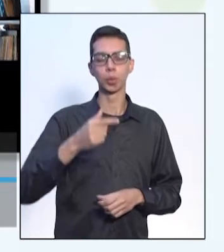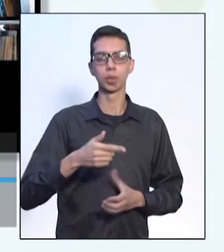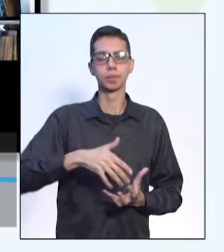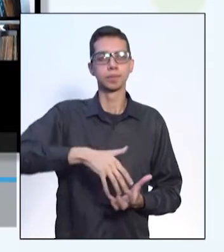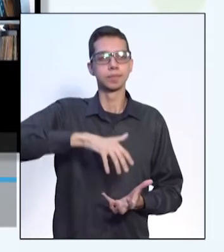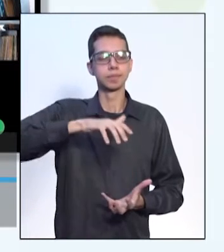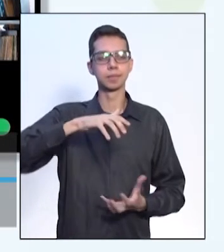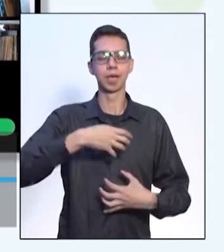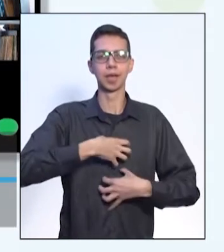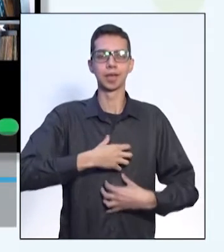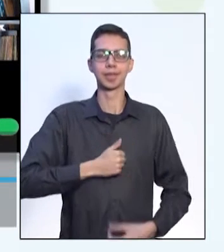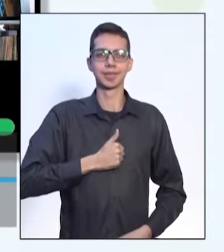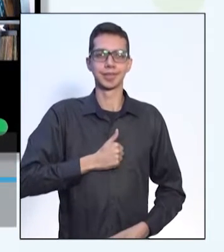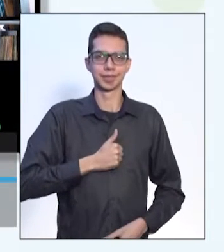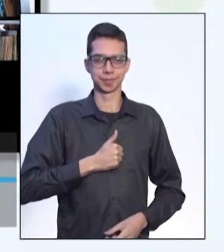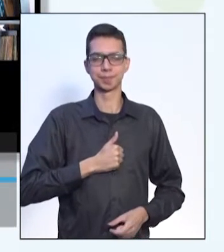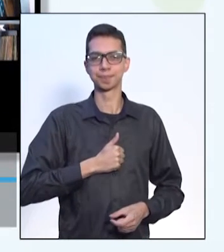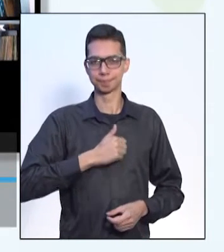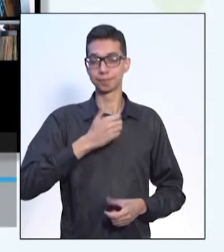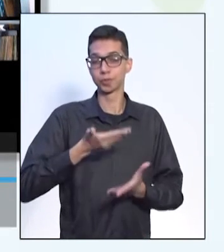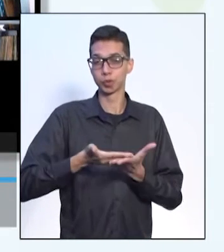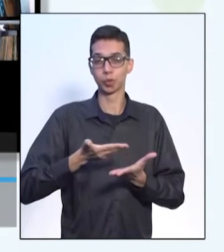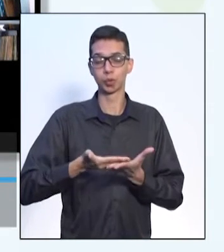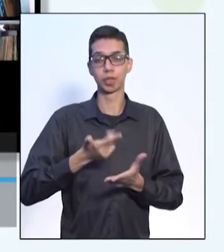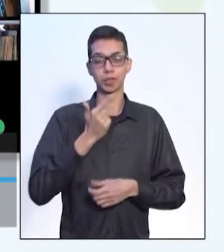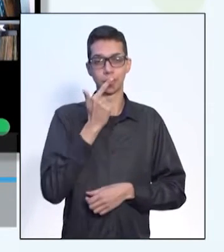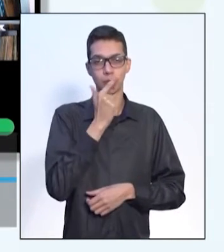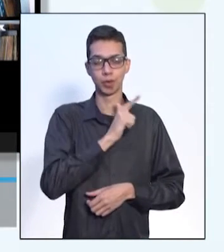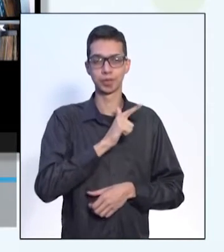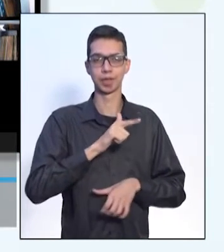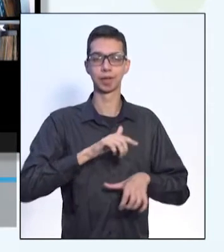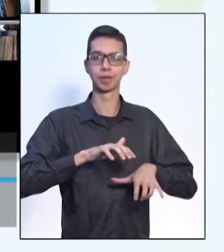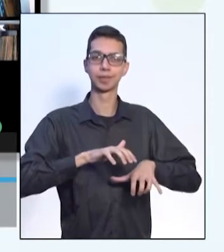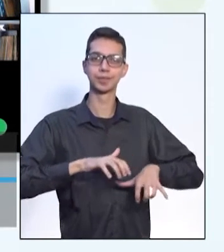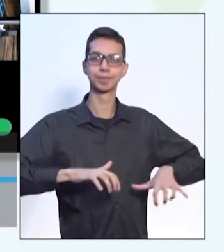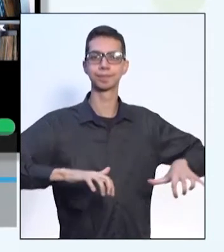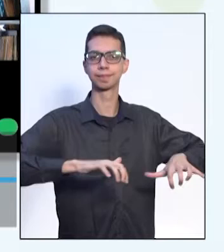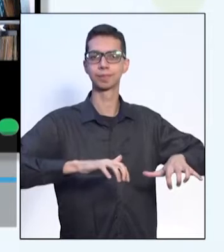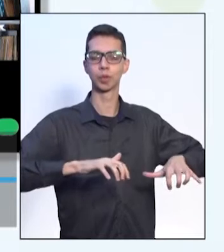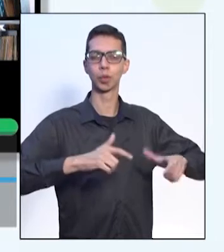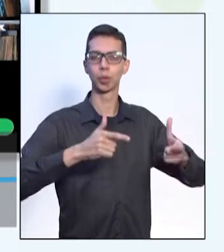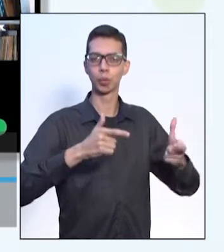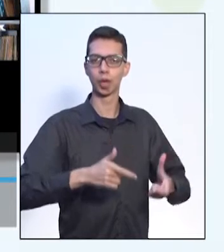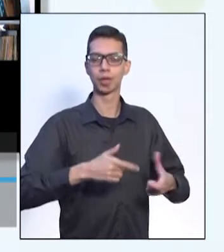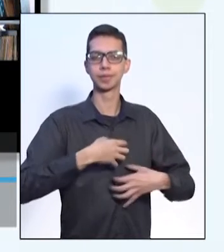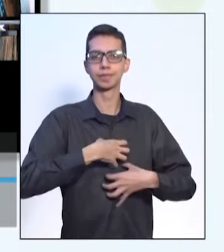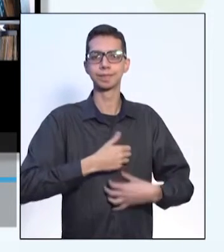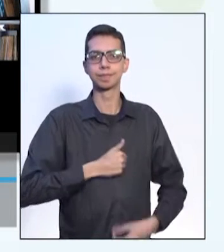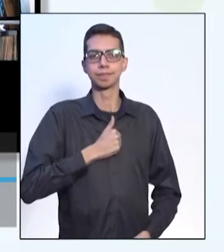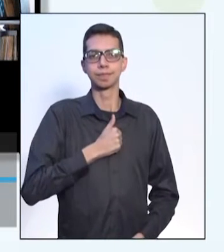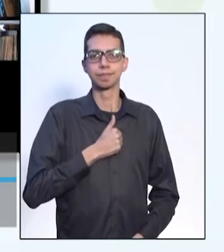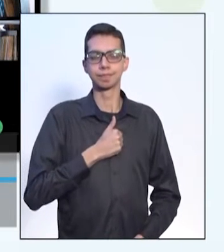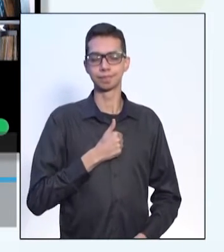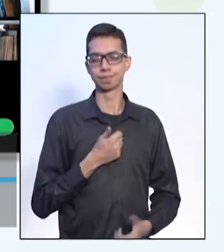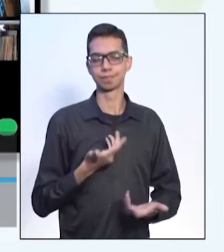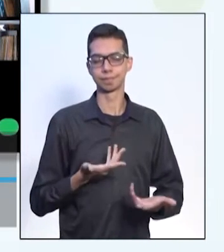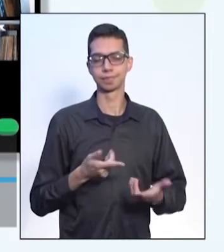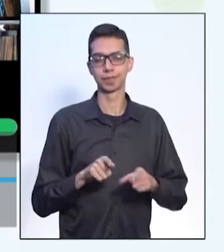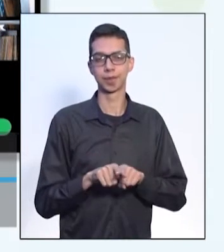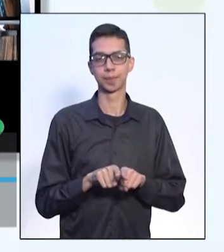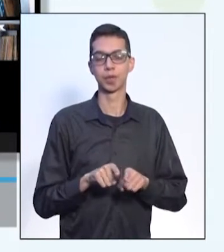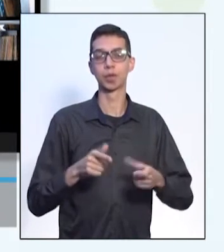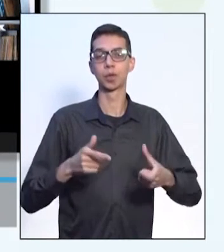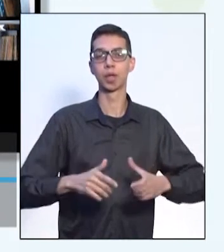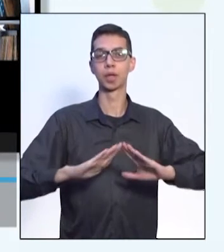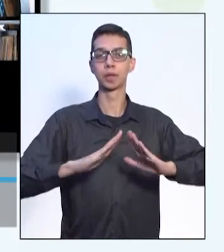mais aconchegante, né, onde os estudantes poderiam se sentir melhor, né, se sentir confortável, até mesmo dentro da biblioteca. A